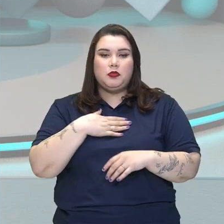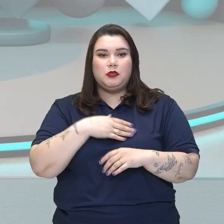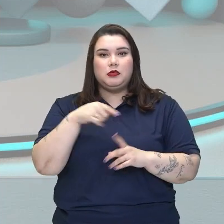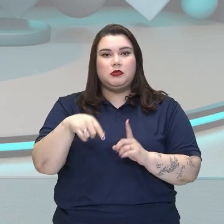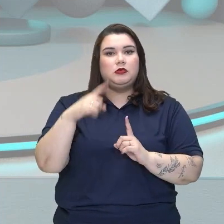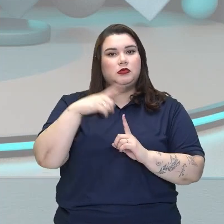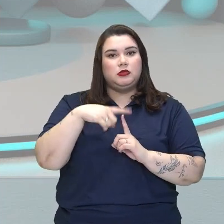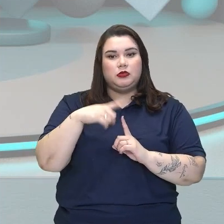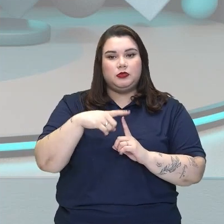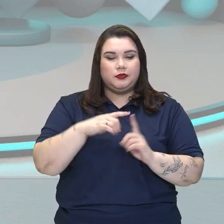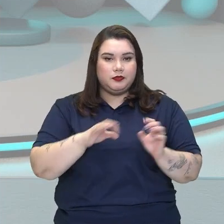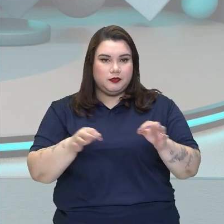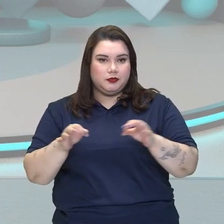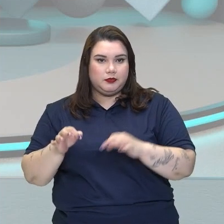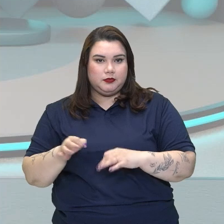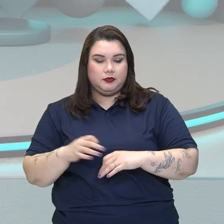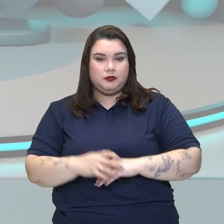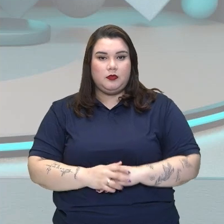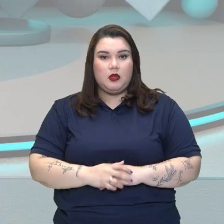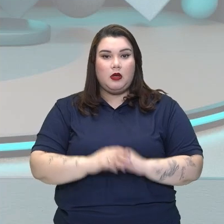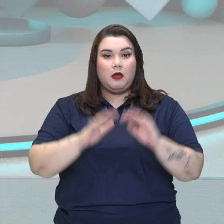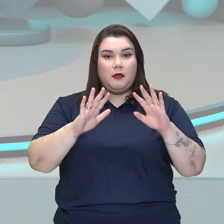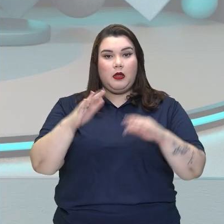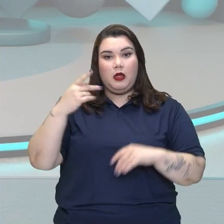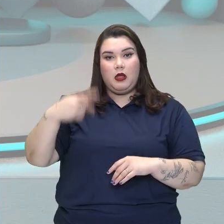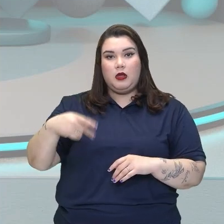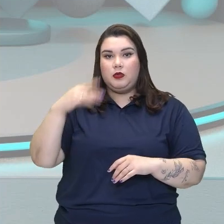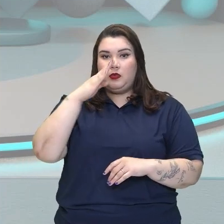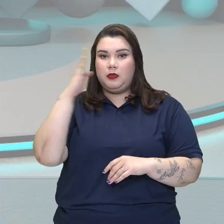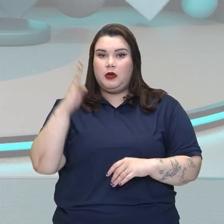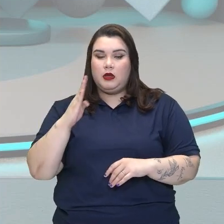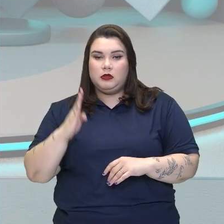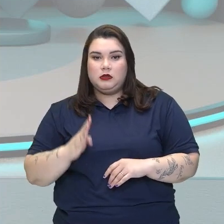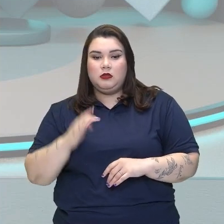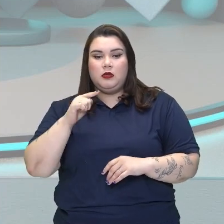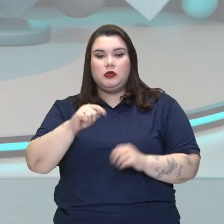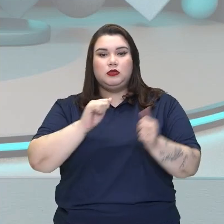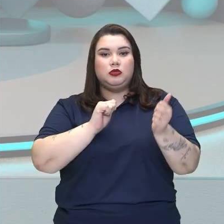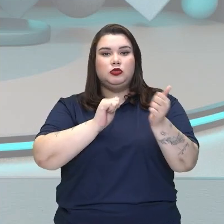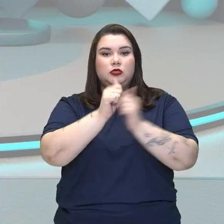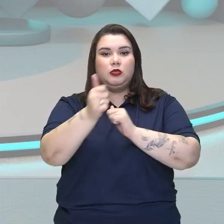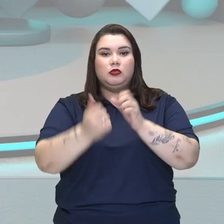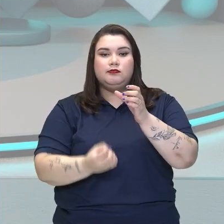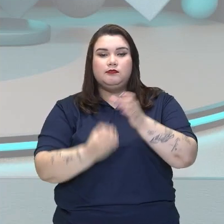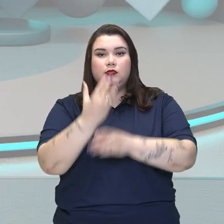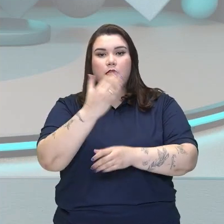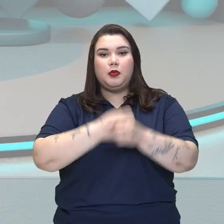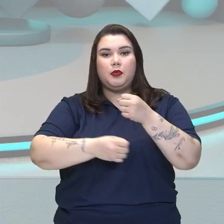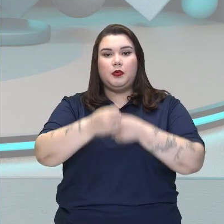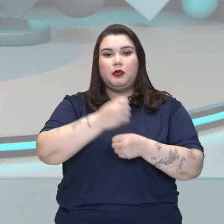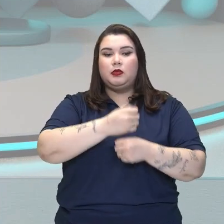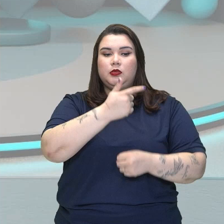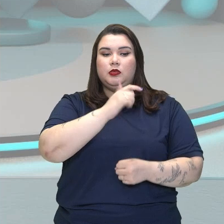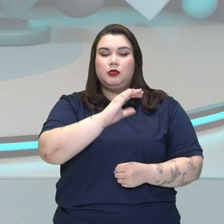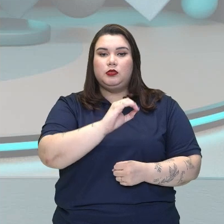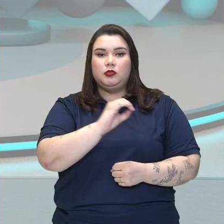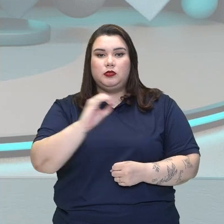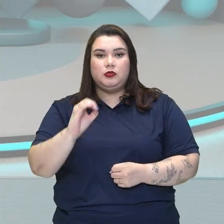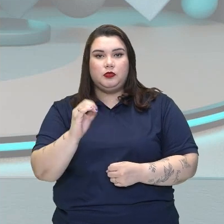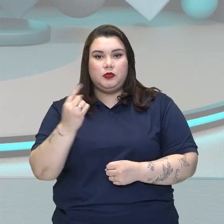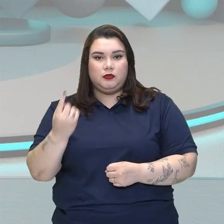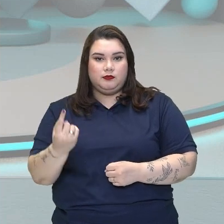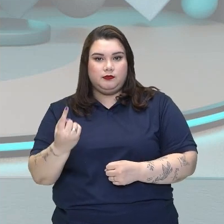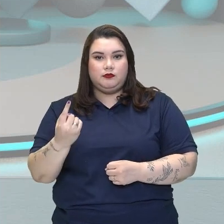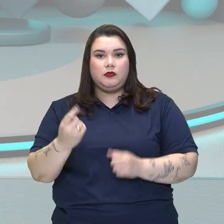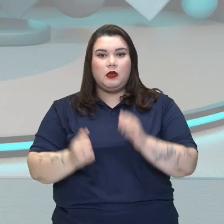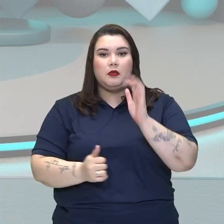Bacana, ok? Já no Brasil, já foi diferente, olha aí, ó. A atividade chegou em 2001, tá? E as